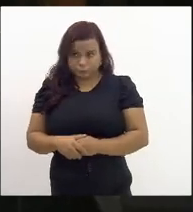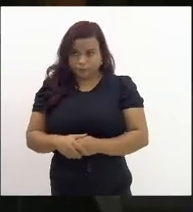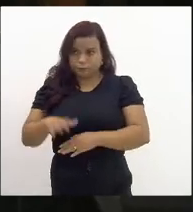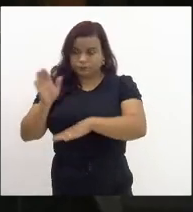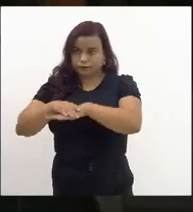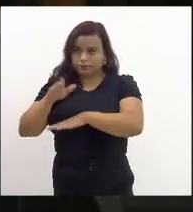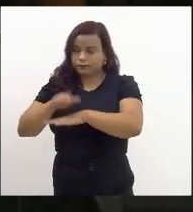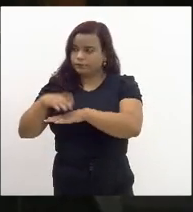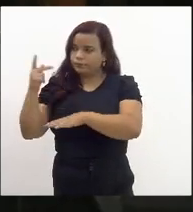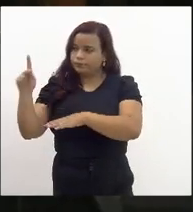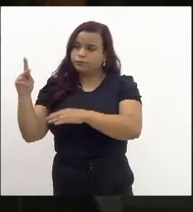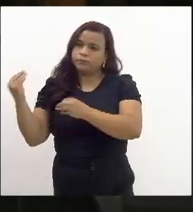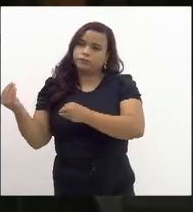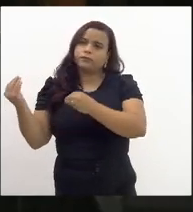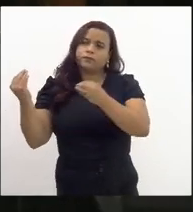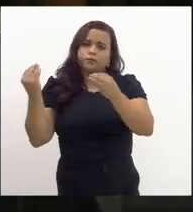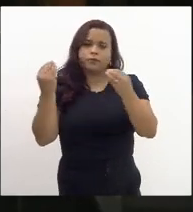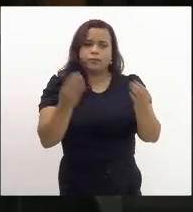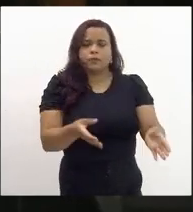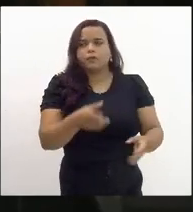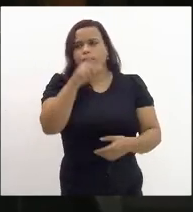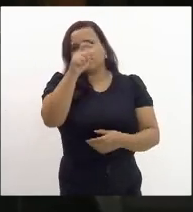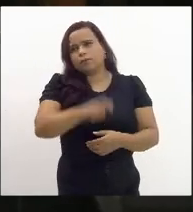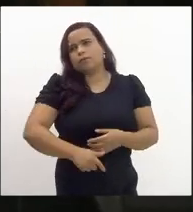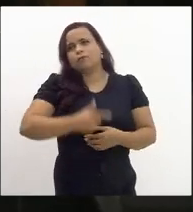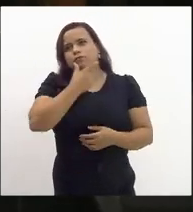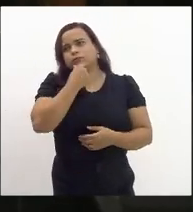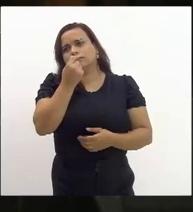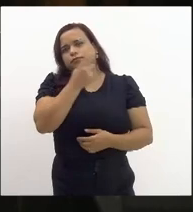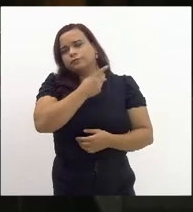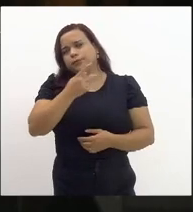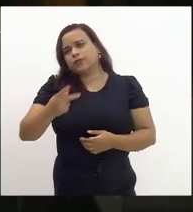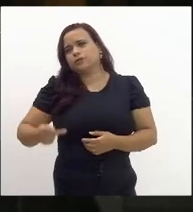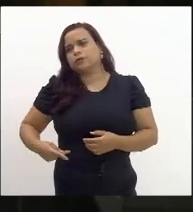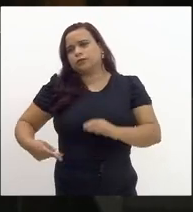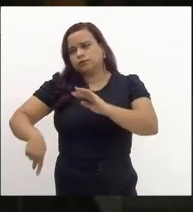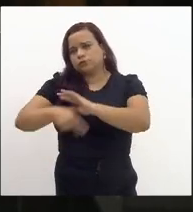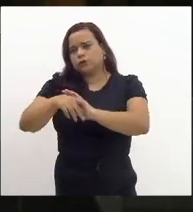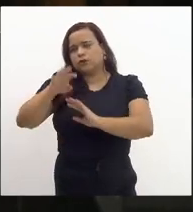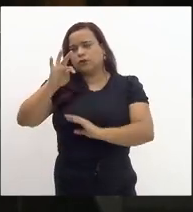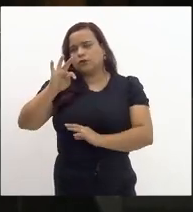entregará ao presidente do TJ,